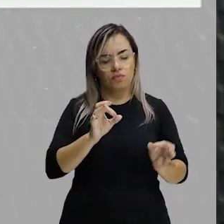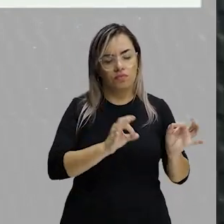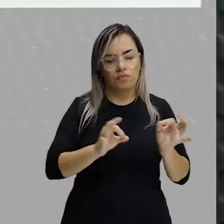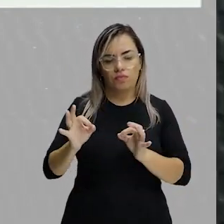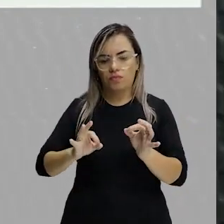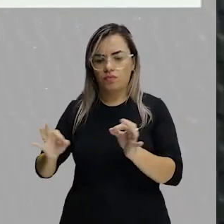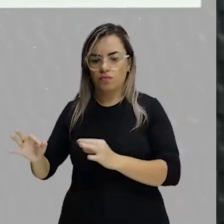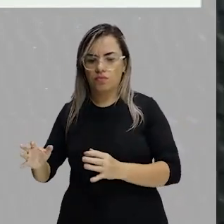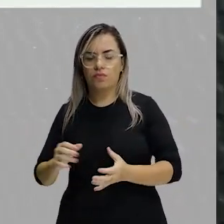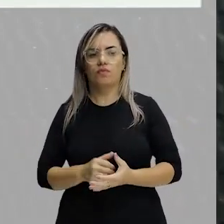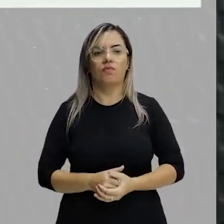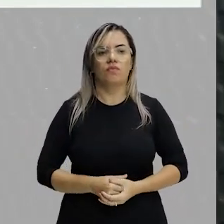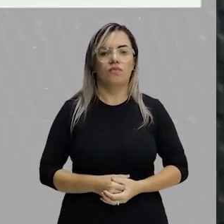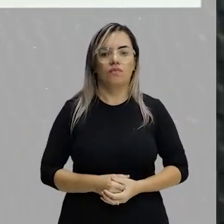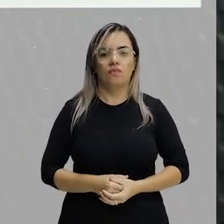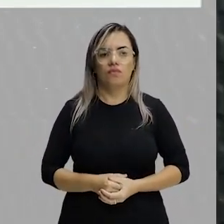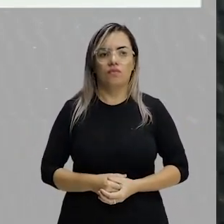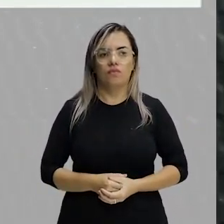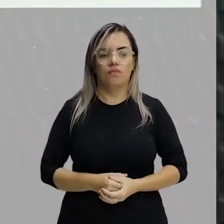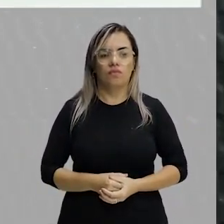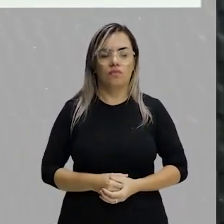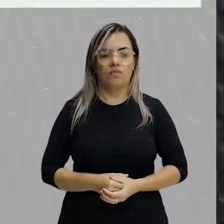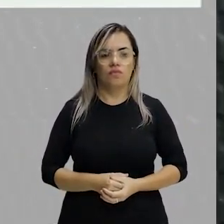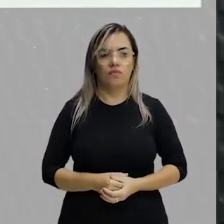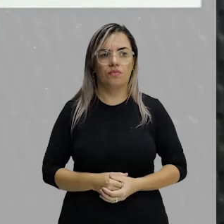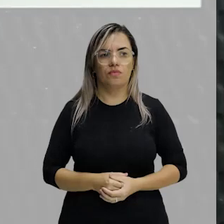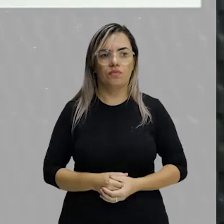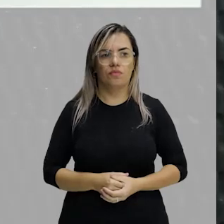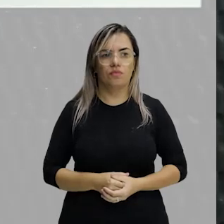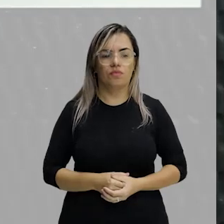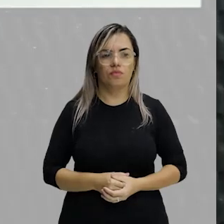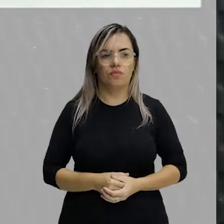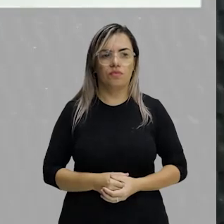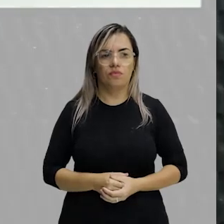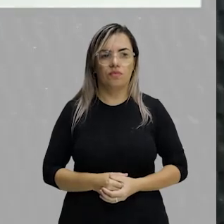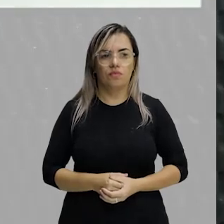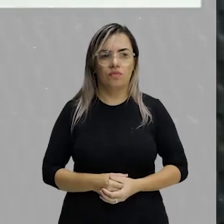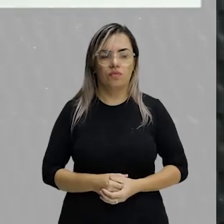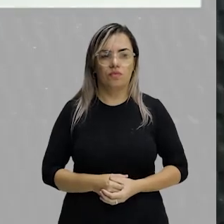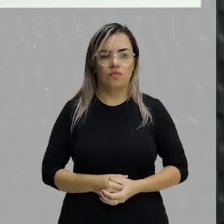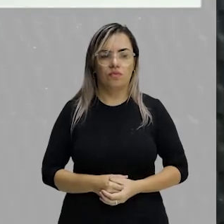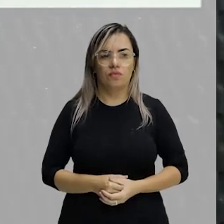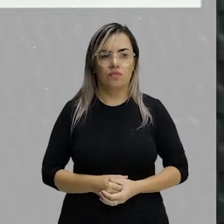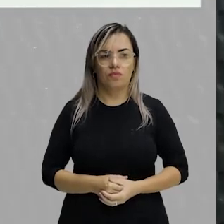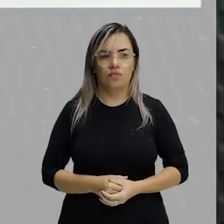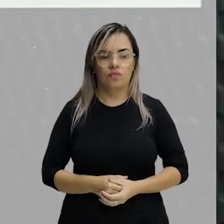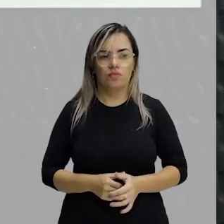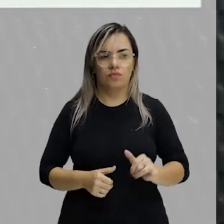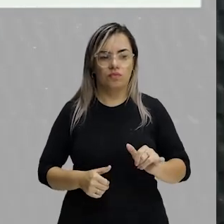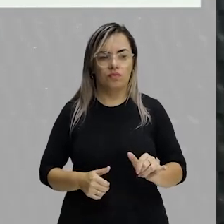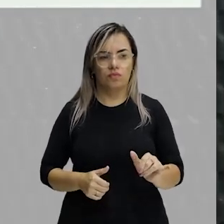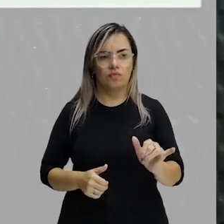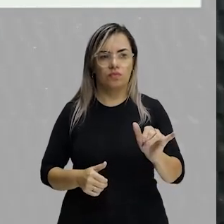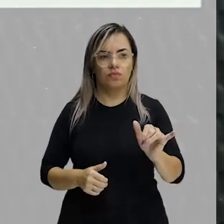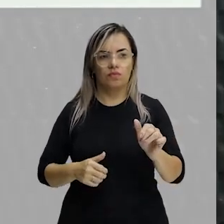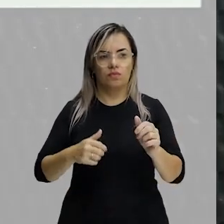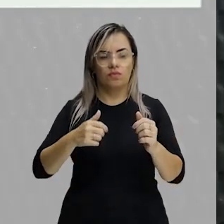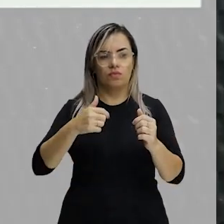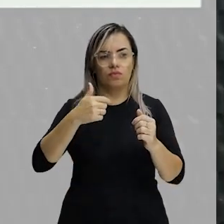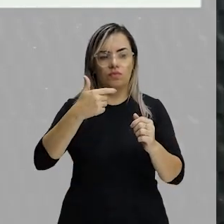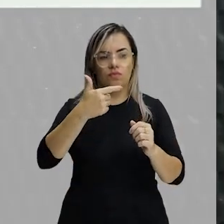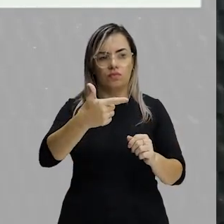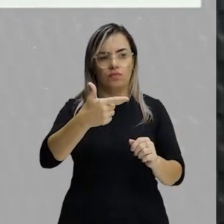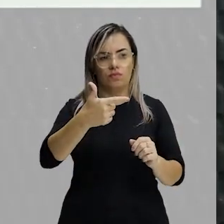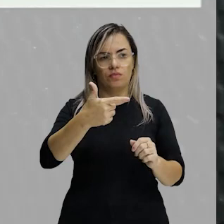isso aí, né? Olha só, o que vai acontecer? Aqui eu vou ter y ao quadrado